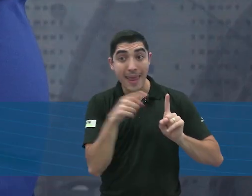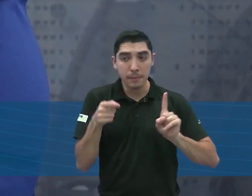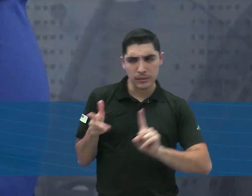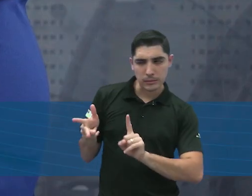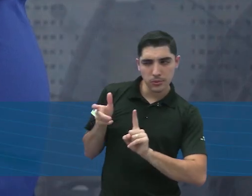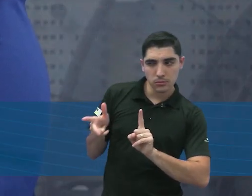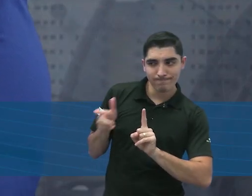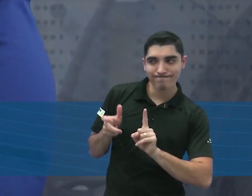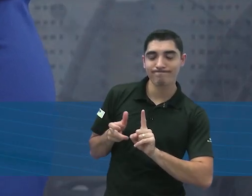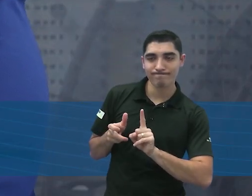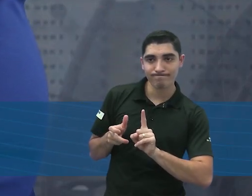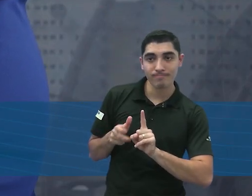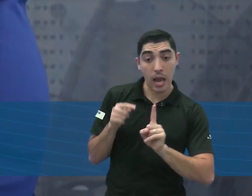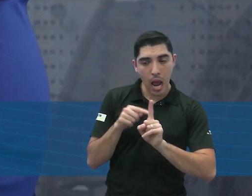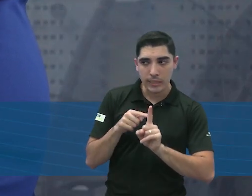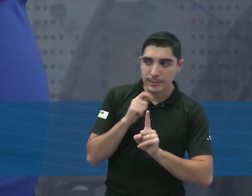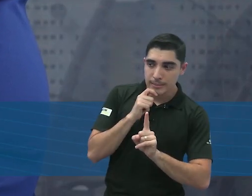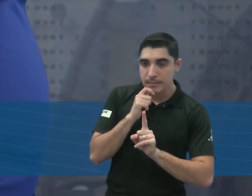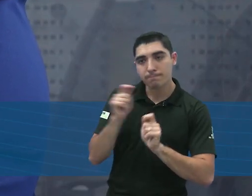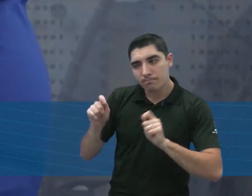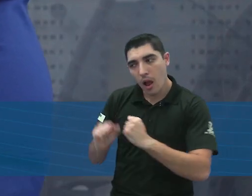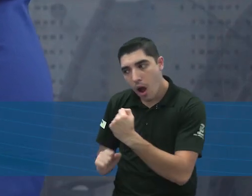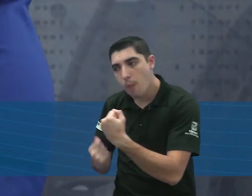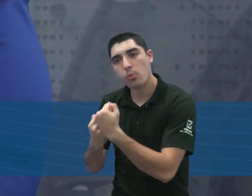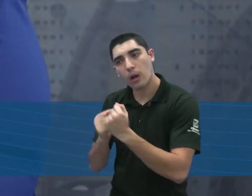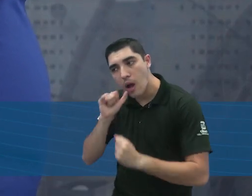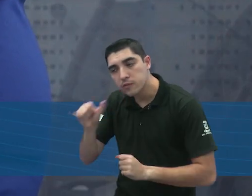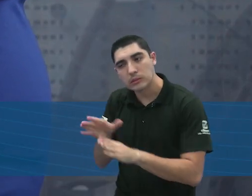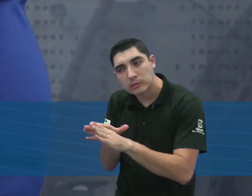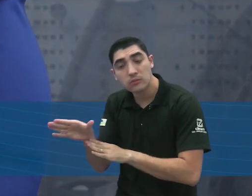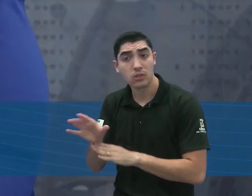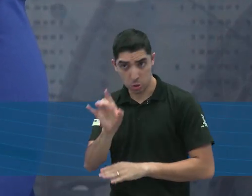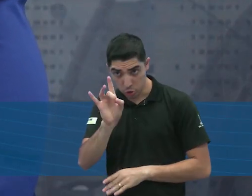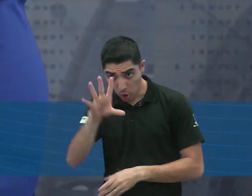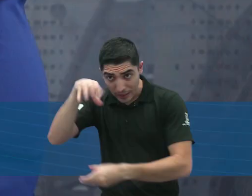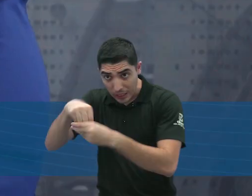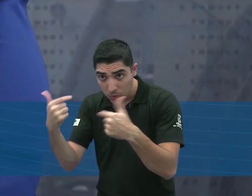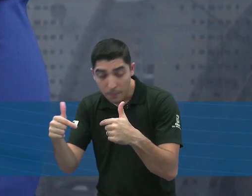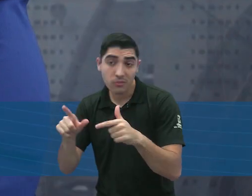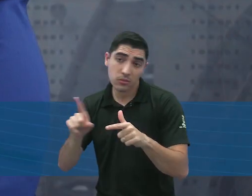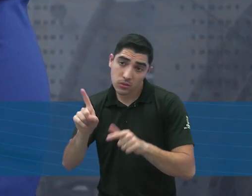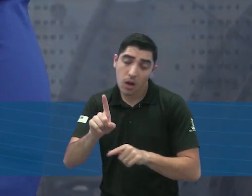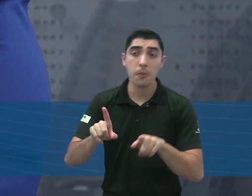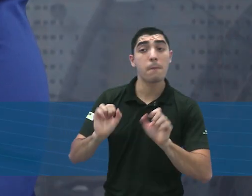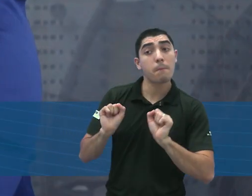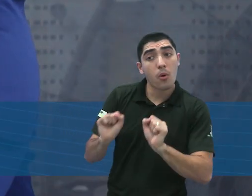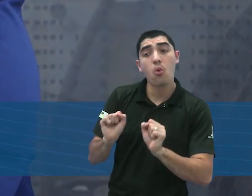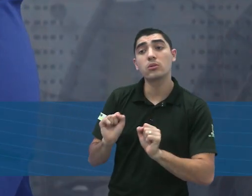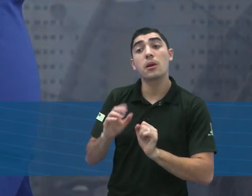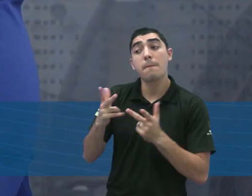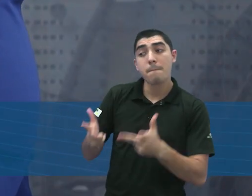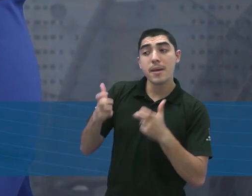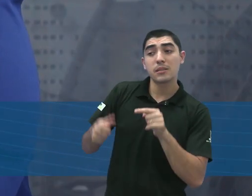primeiros sinais e é aí que a gente consegue apoiar, né? Nem tudo é do trabalho, mas muita coisa a gente precisa entender qual é a